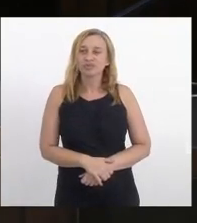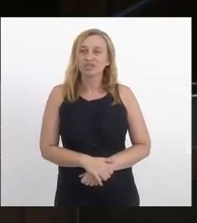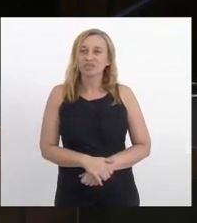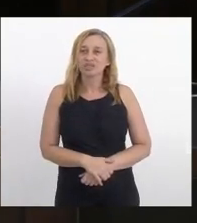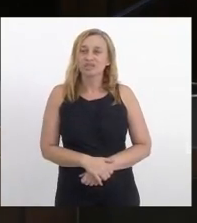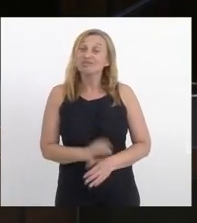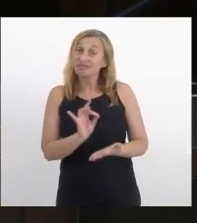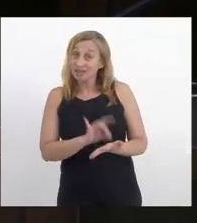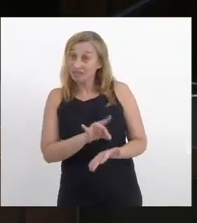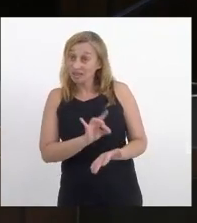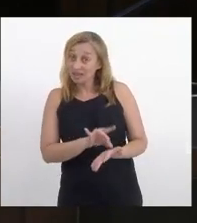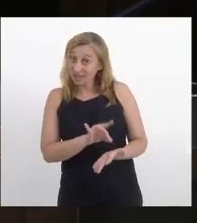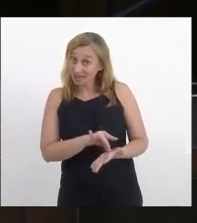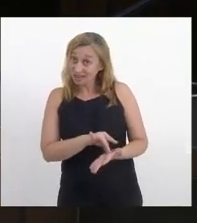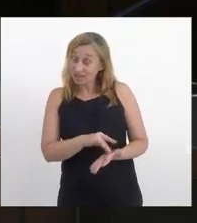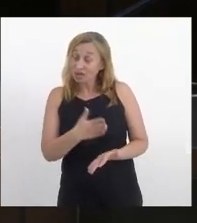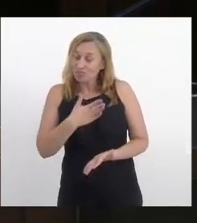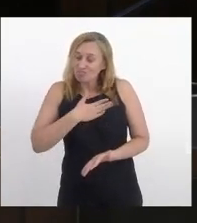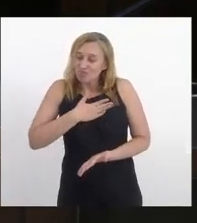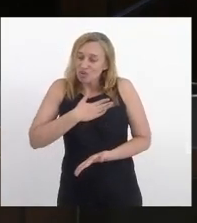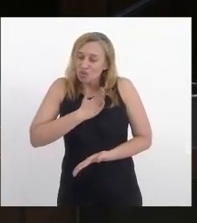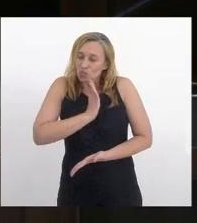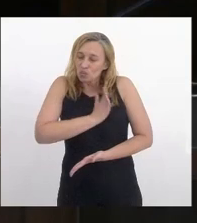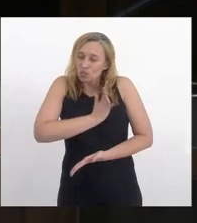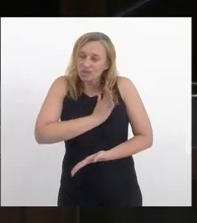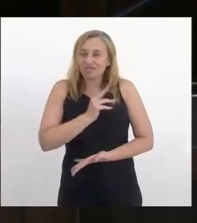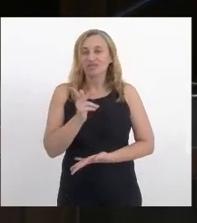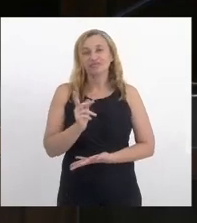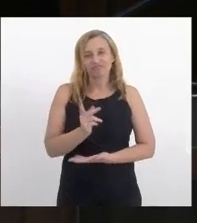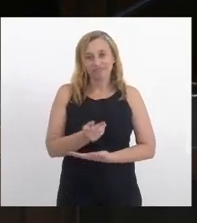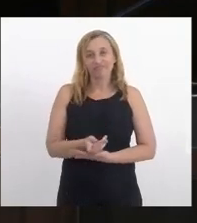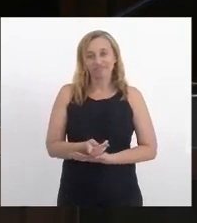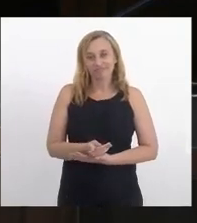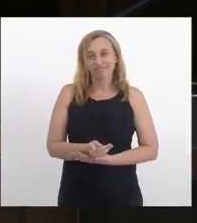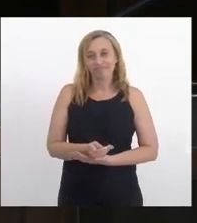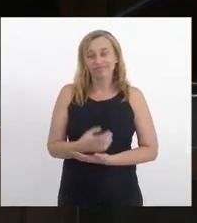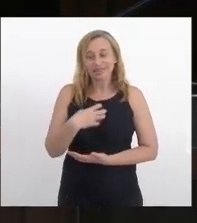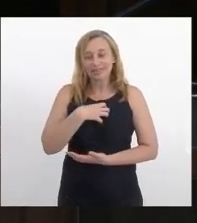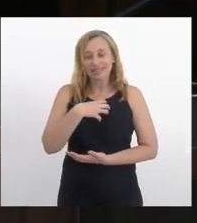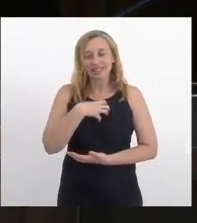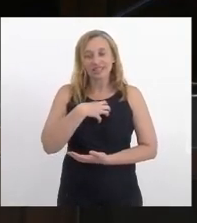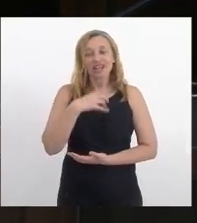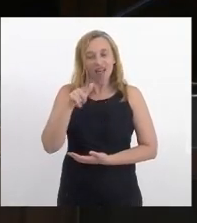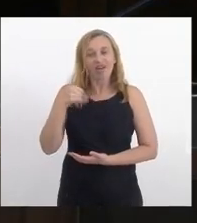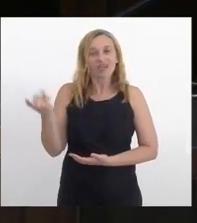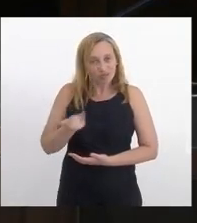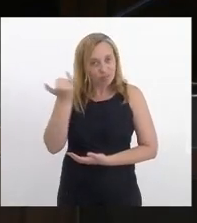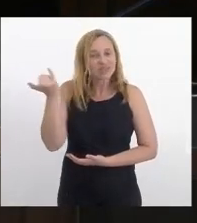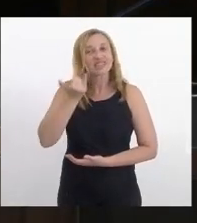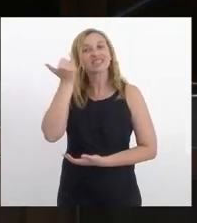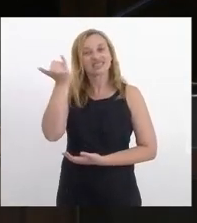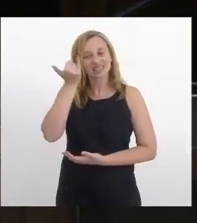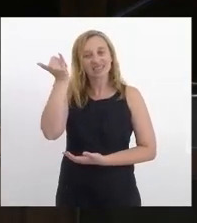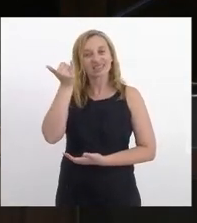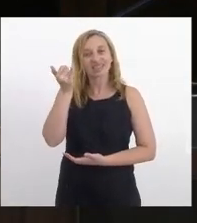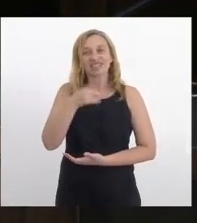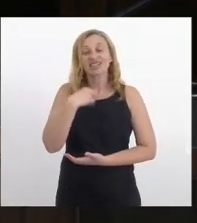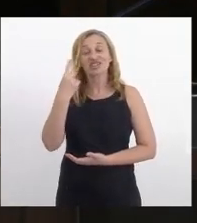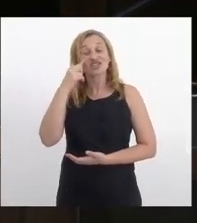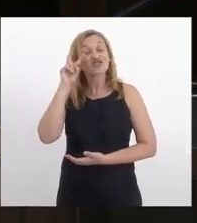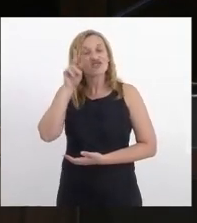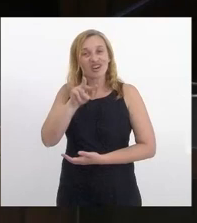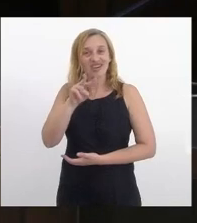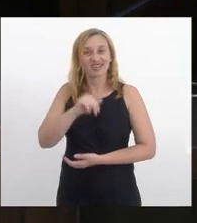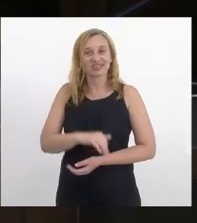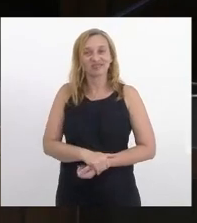Isso, na verdade, é o que o meu coração diz. E é essa a importância que a gente